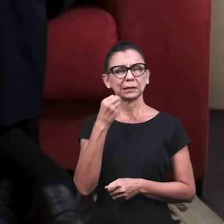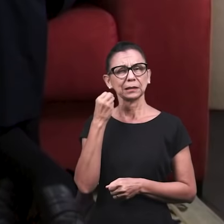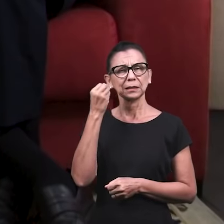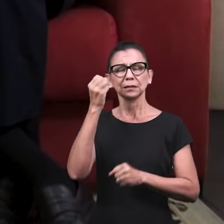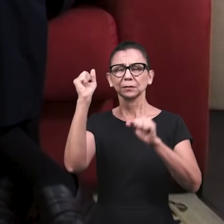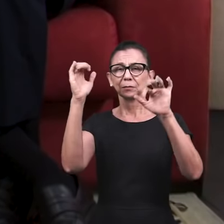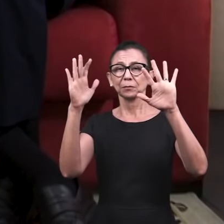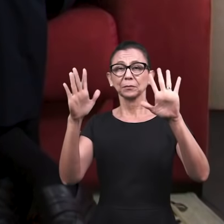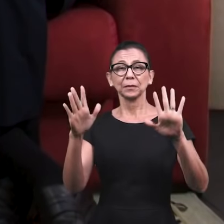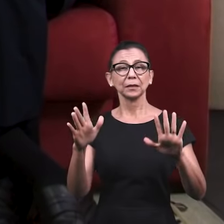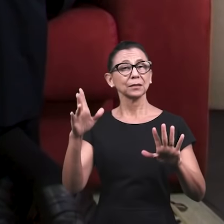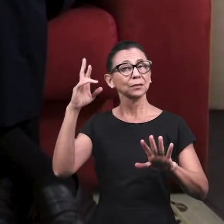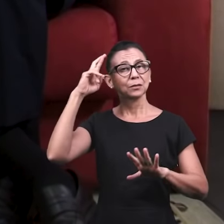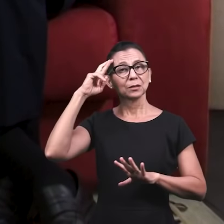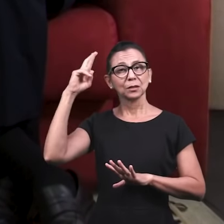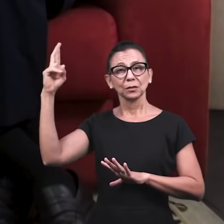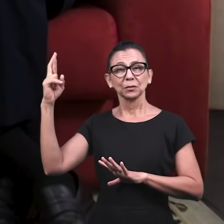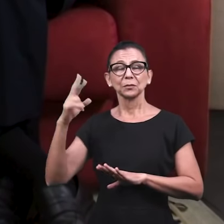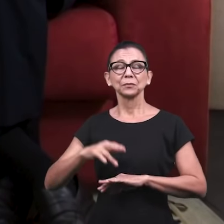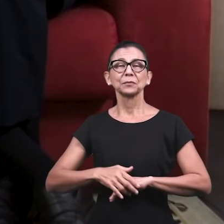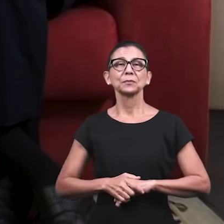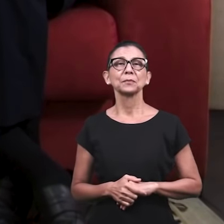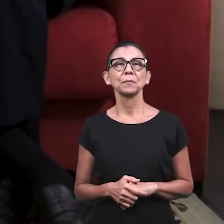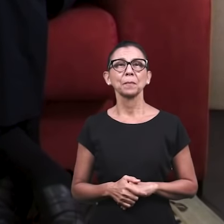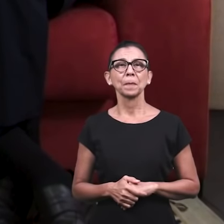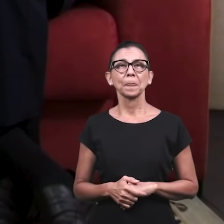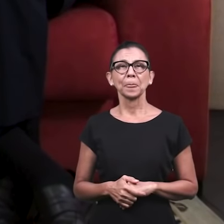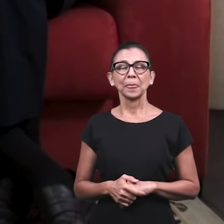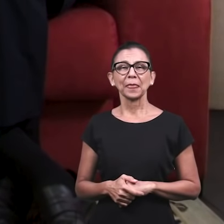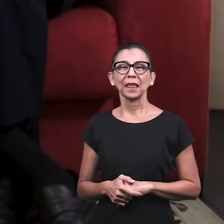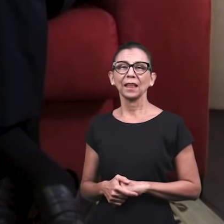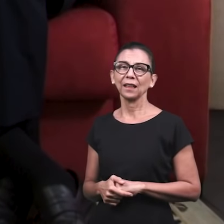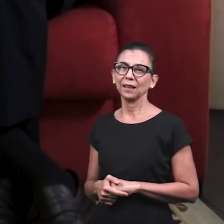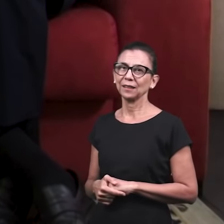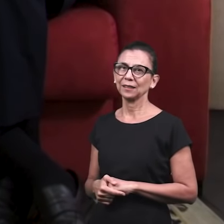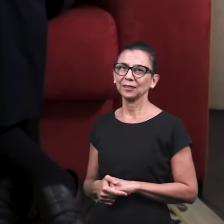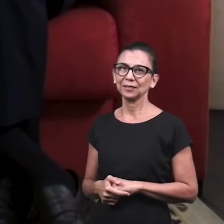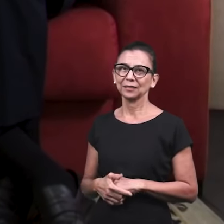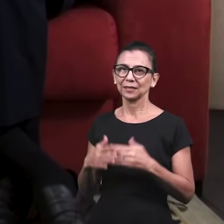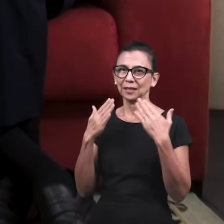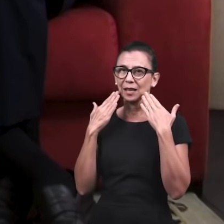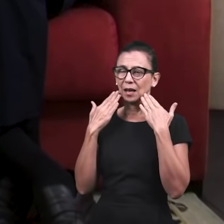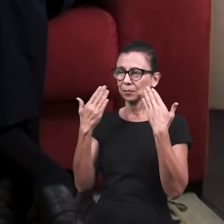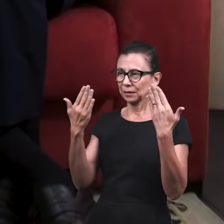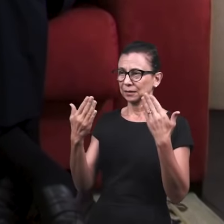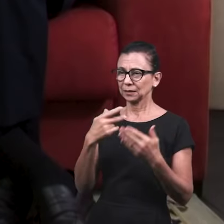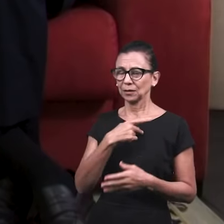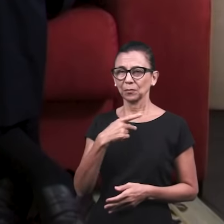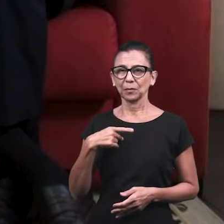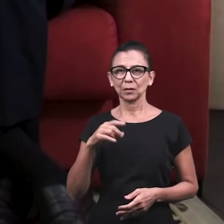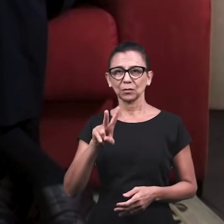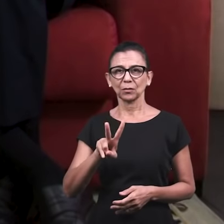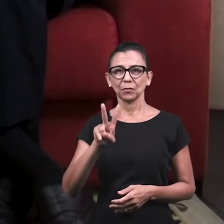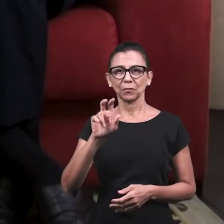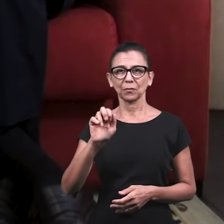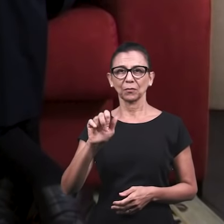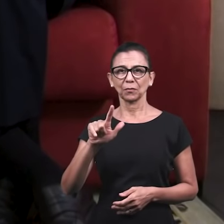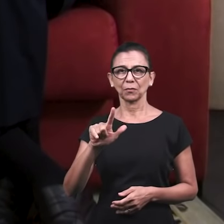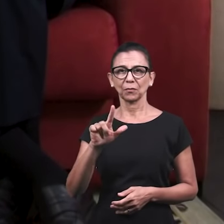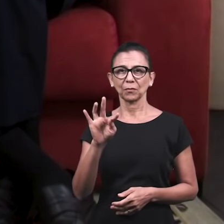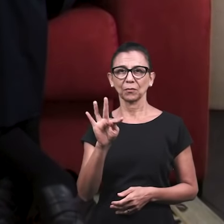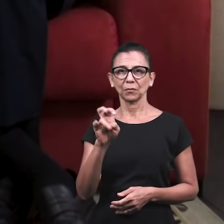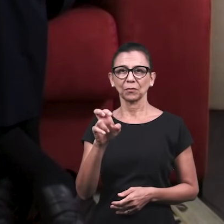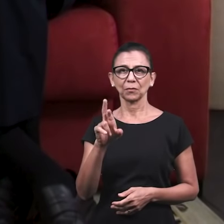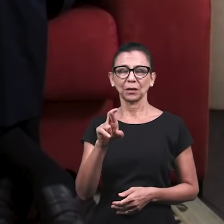bênçãos da parte do Senhor. E quero apresentar aqui o meu homônimo, o meu xará, pastor Walter Fausto, aqui do Rio de Janeiro. A paz do Senhor, seja bem-vindo. A paz do